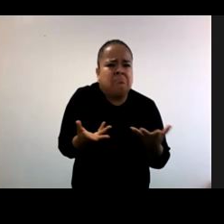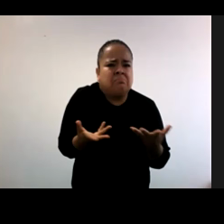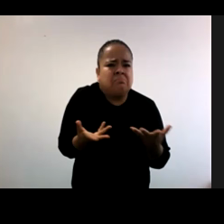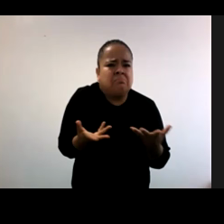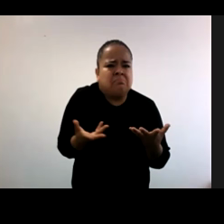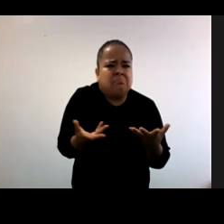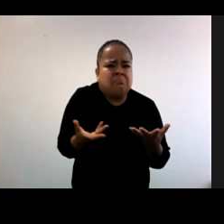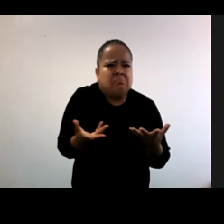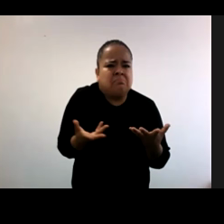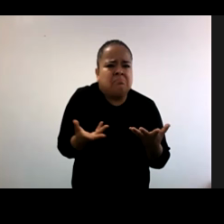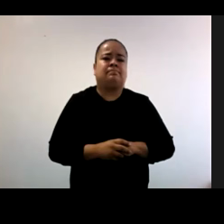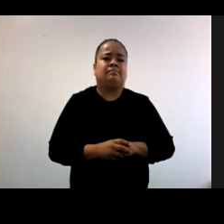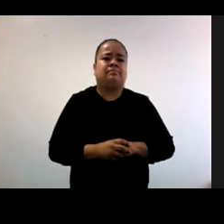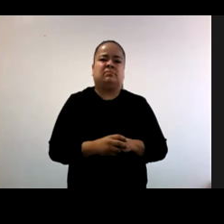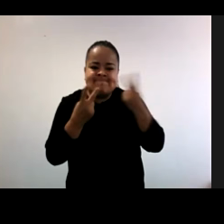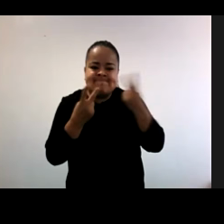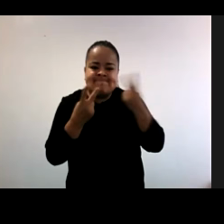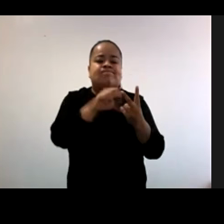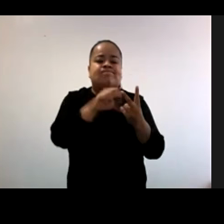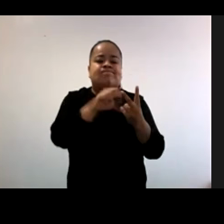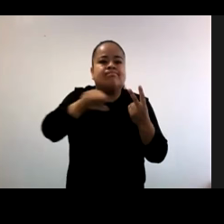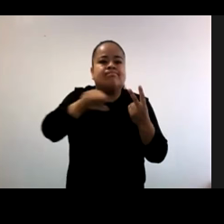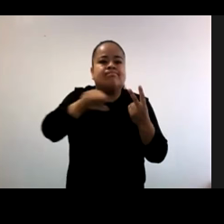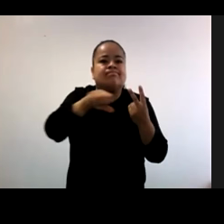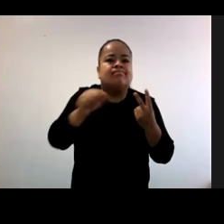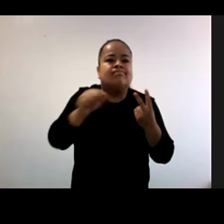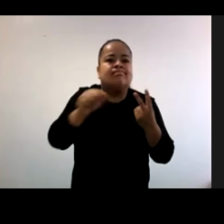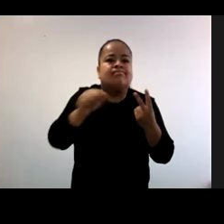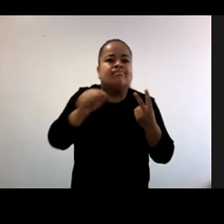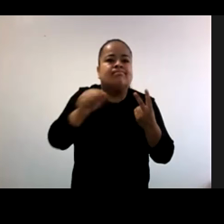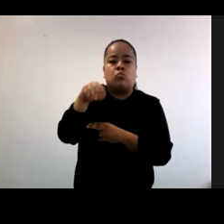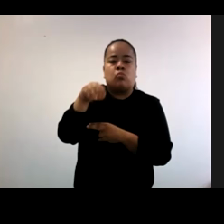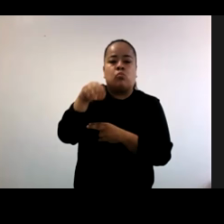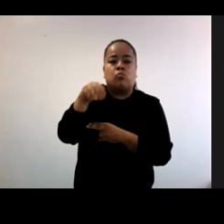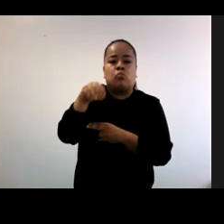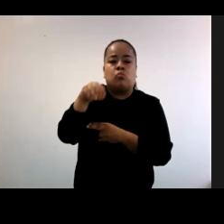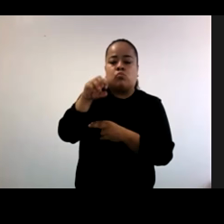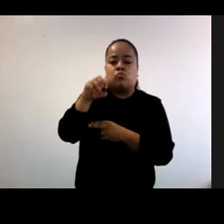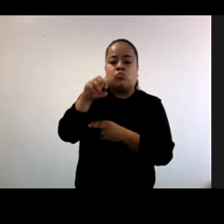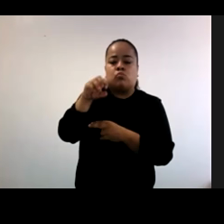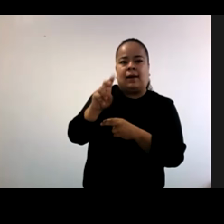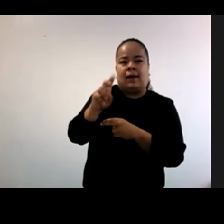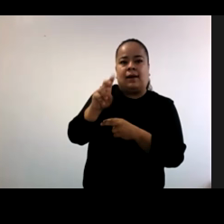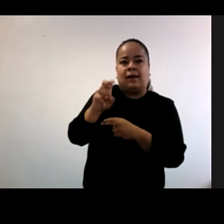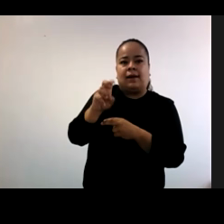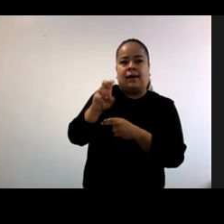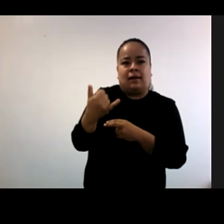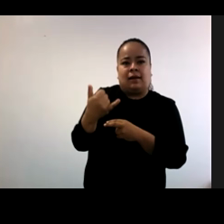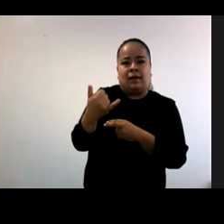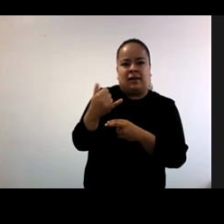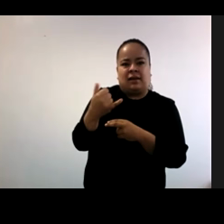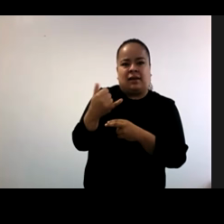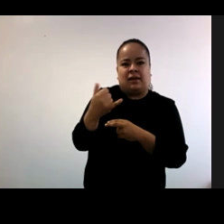foram detectados casos de varíola do macaco no passado, principalmente na África. Houve